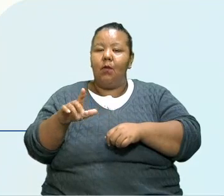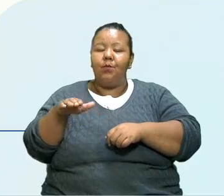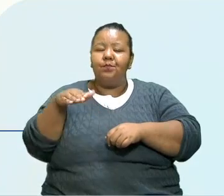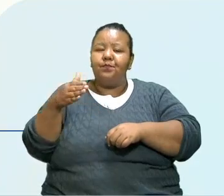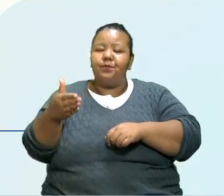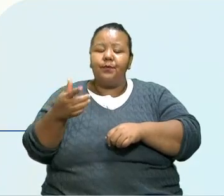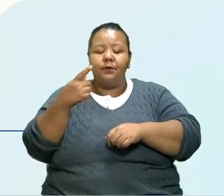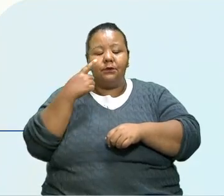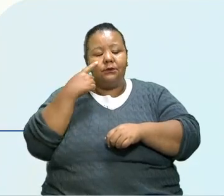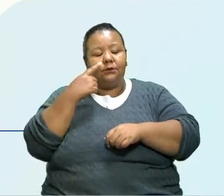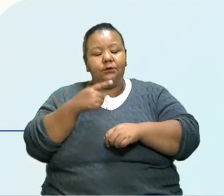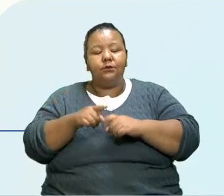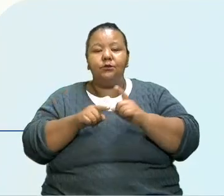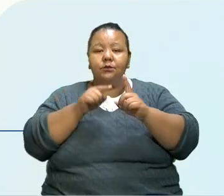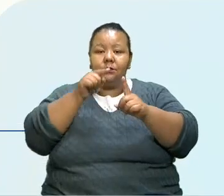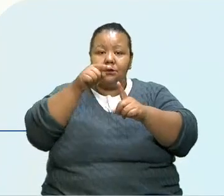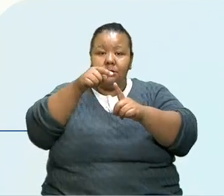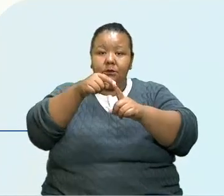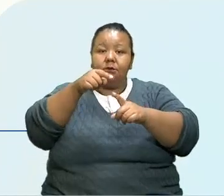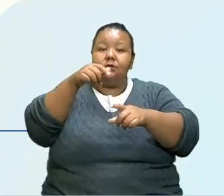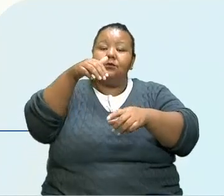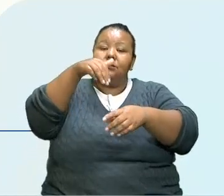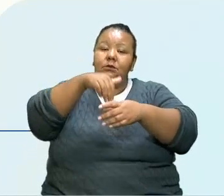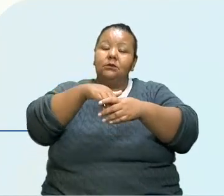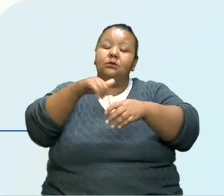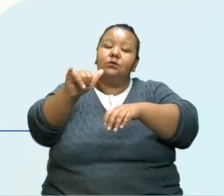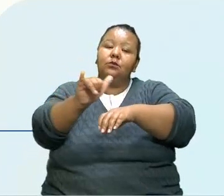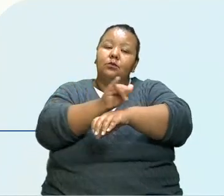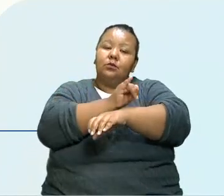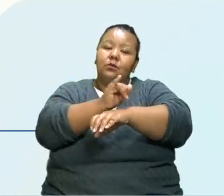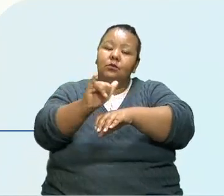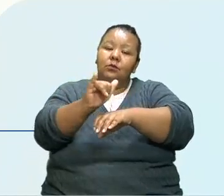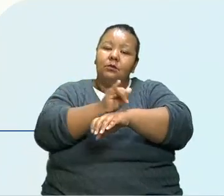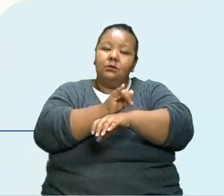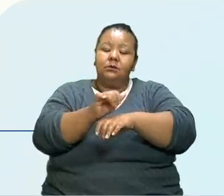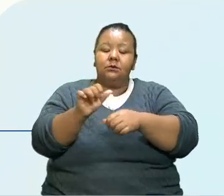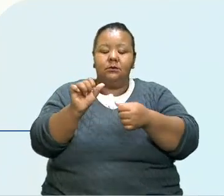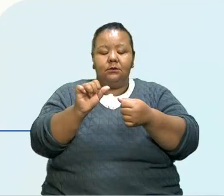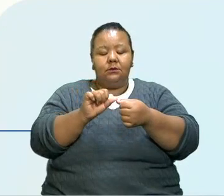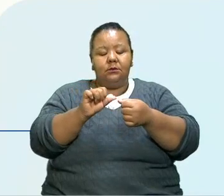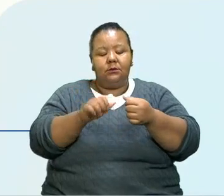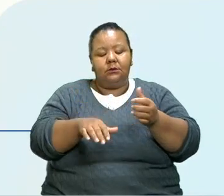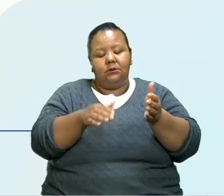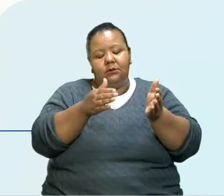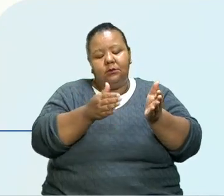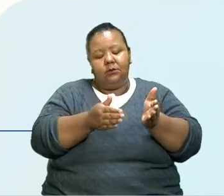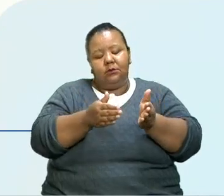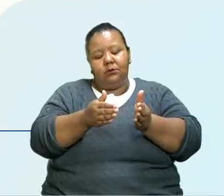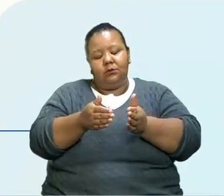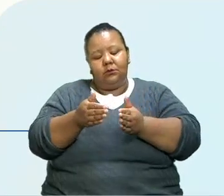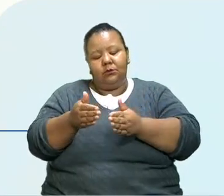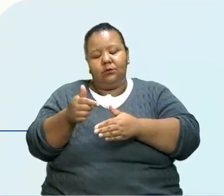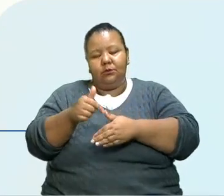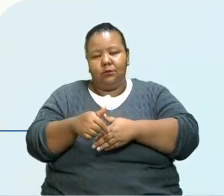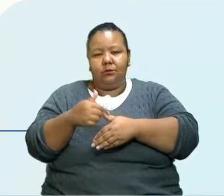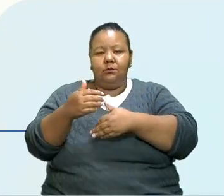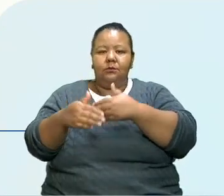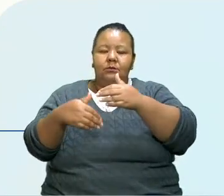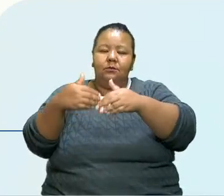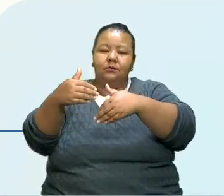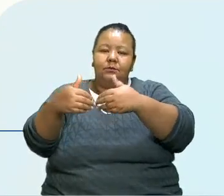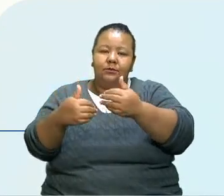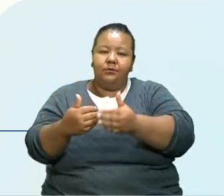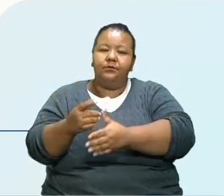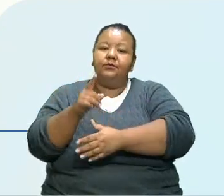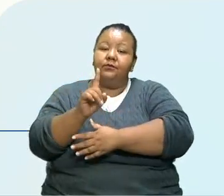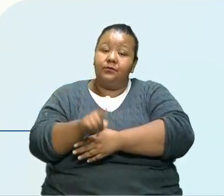esses objetivos? Lá no estratégico. Quem está realizando essa etapa de processos de